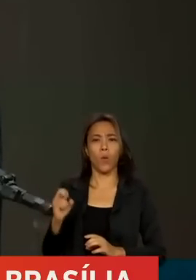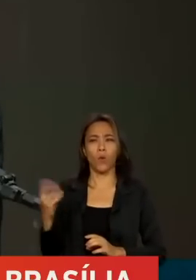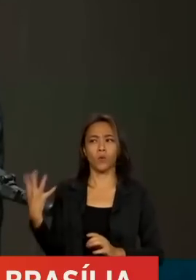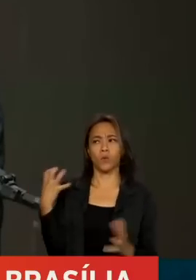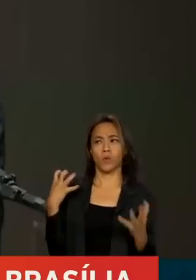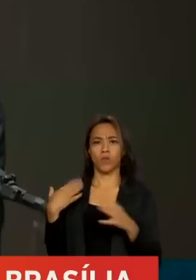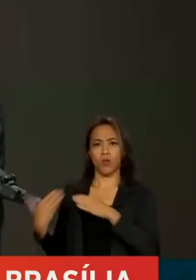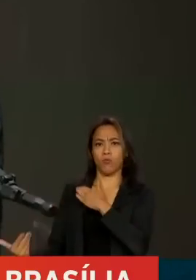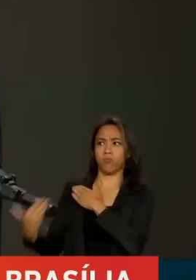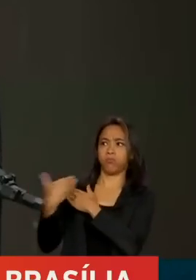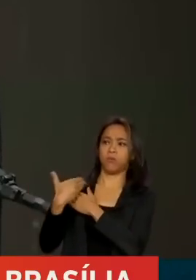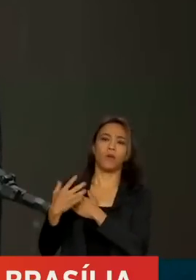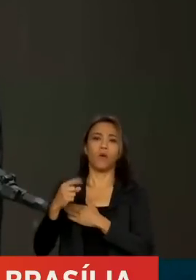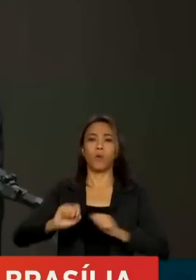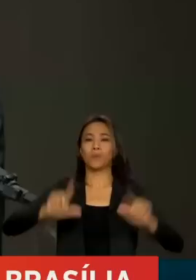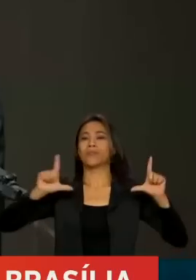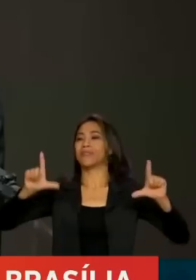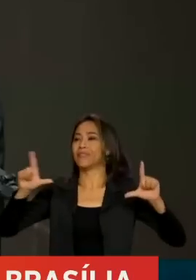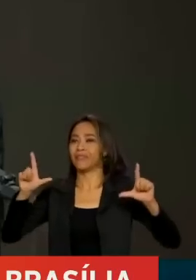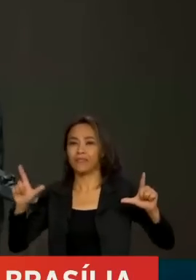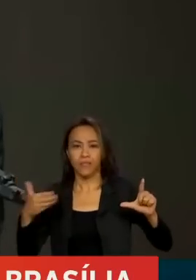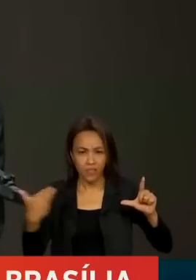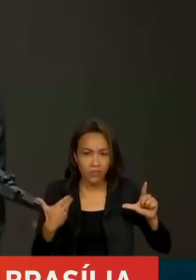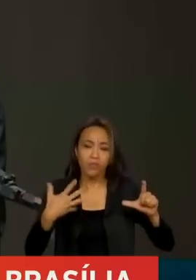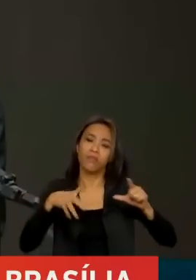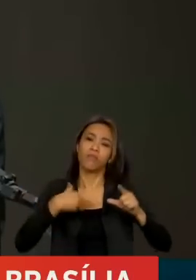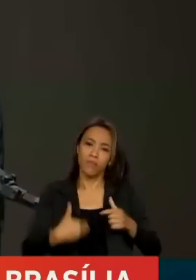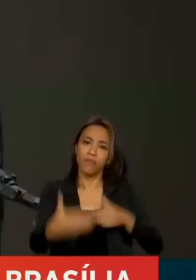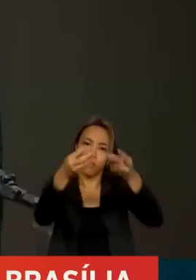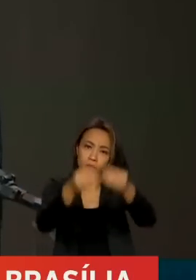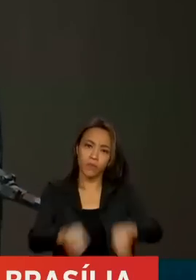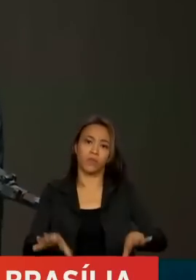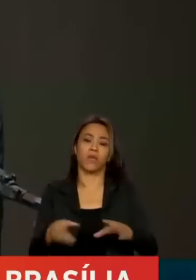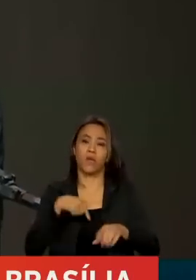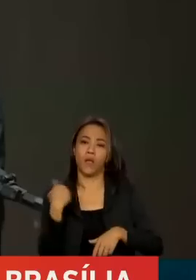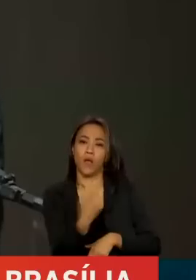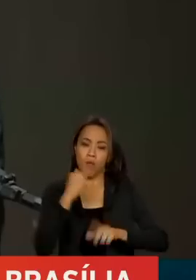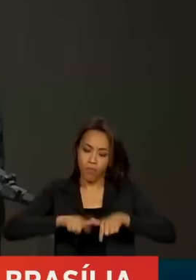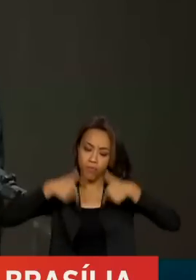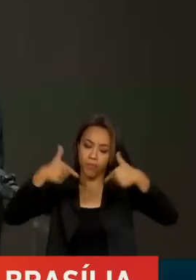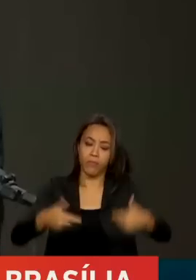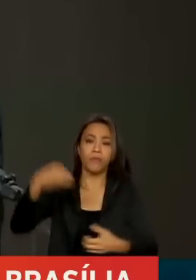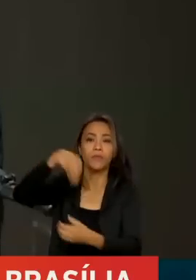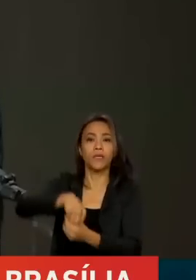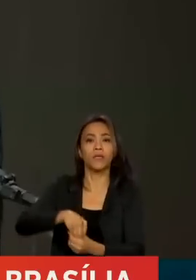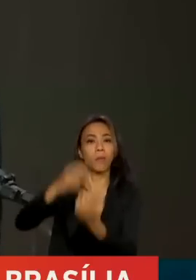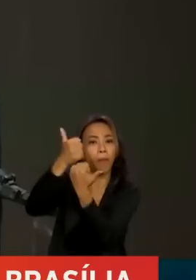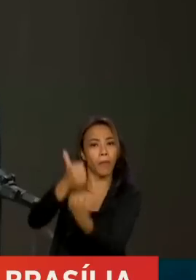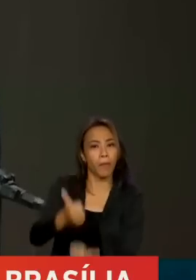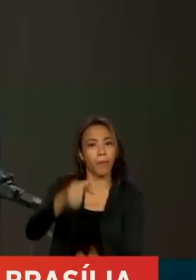grupos ou holofotes da mídia pautem qualquer ação institucional absolutamente nenhum